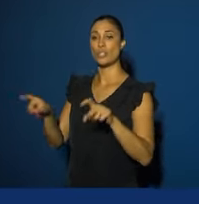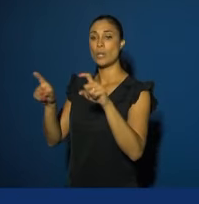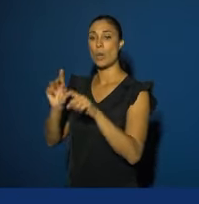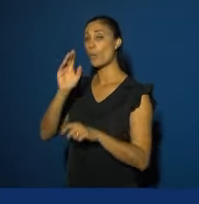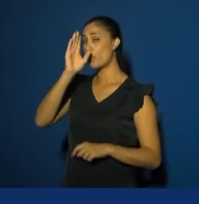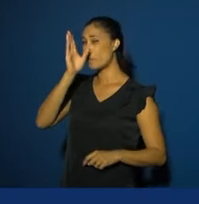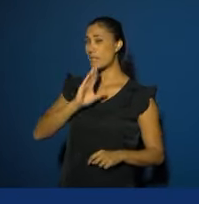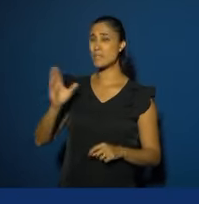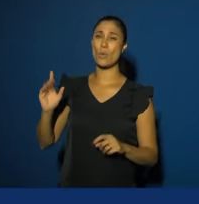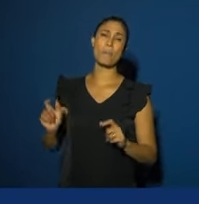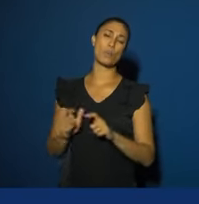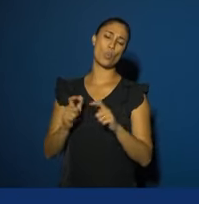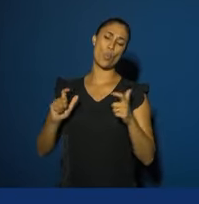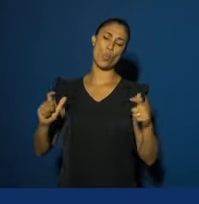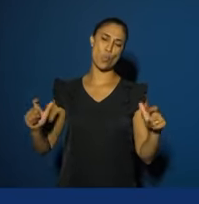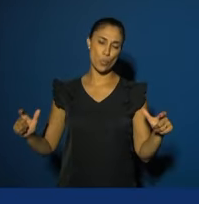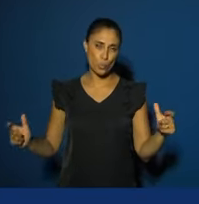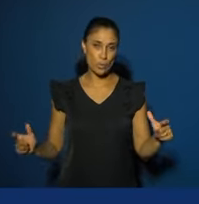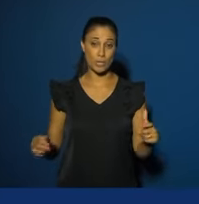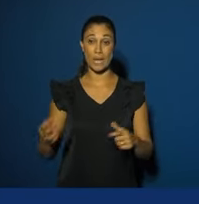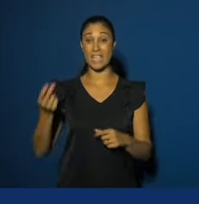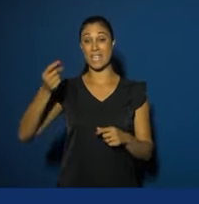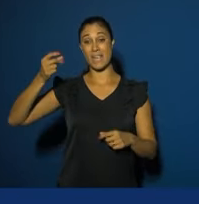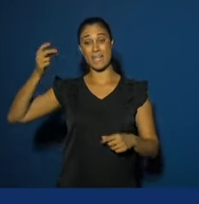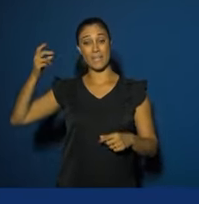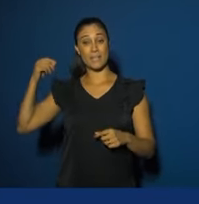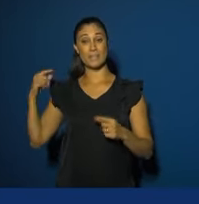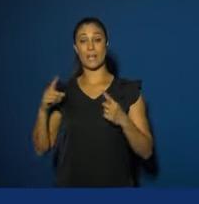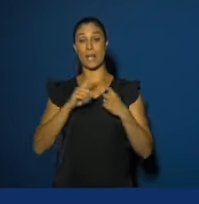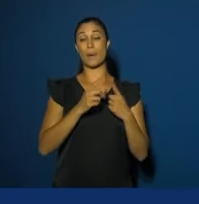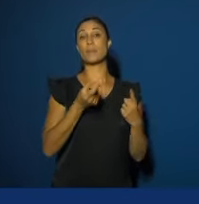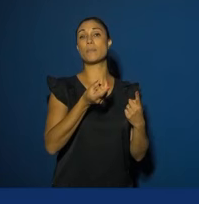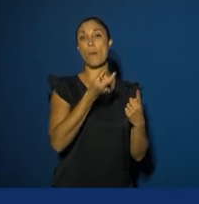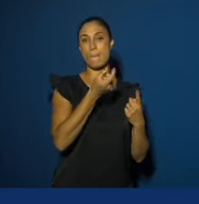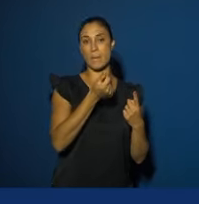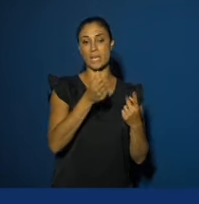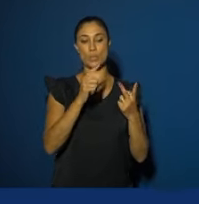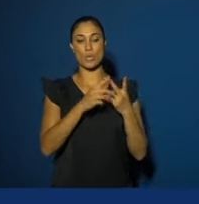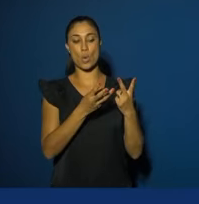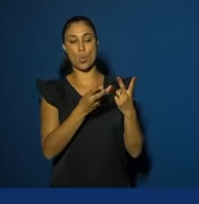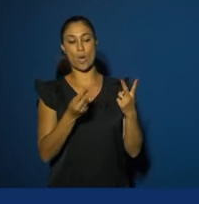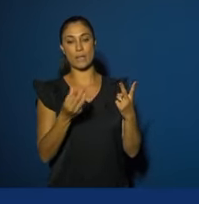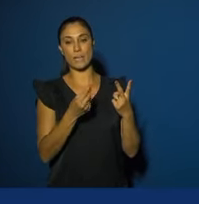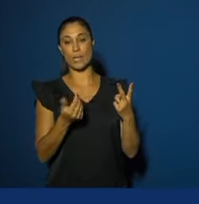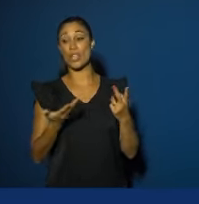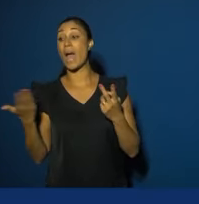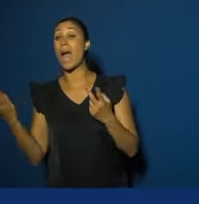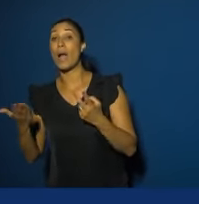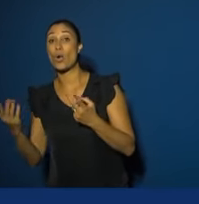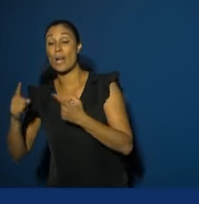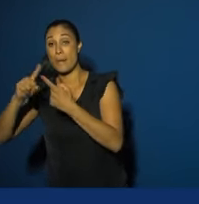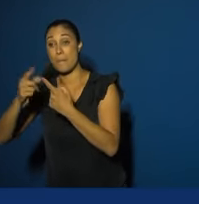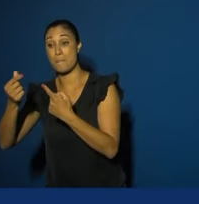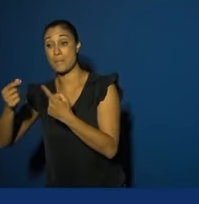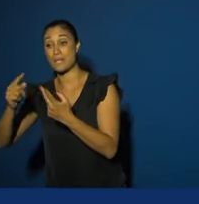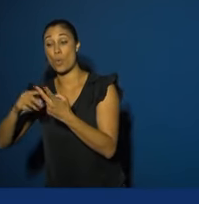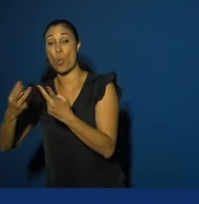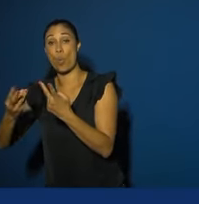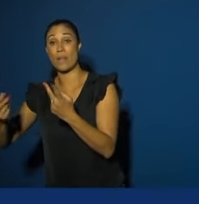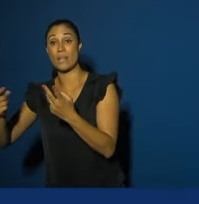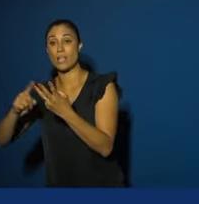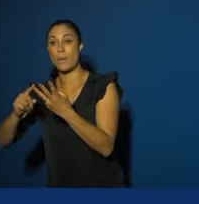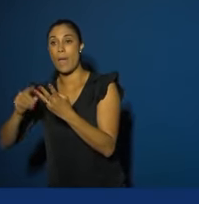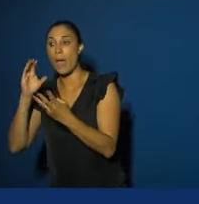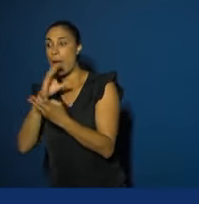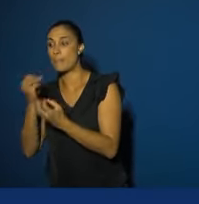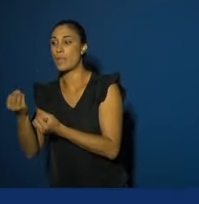é muito grande gente e hoje antigamente era preço e qualidade hoje é preço qualidade e velocidade de entrega tá todo